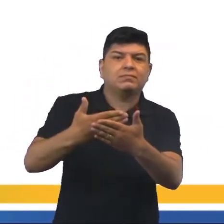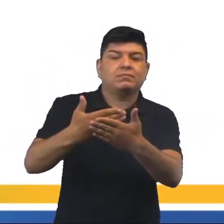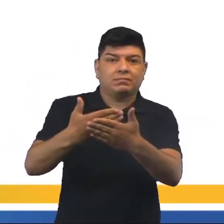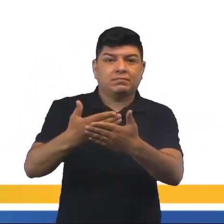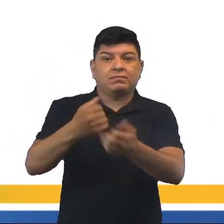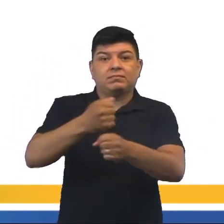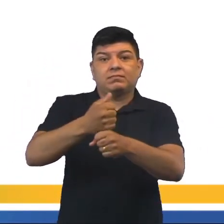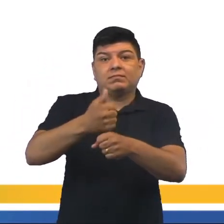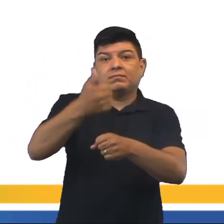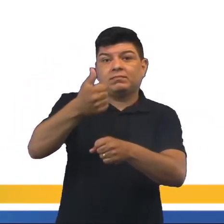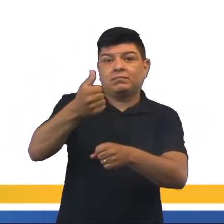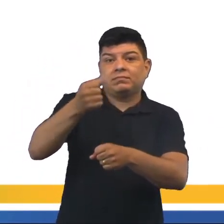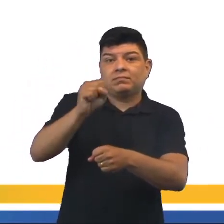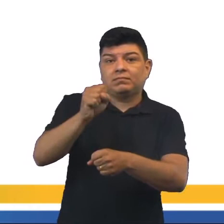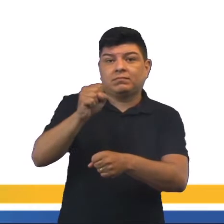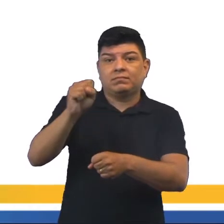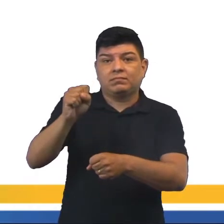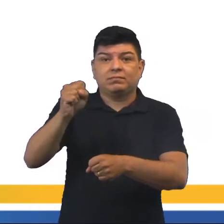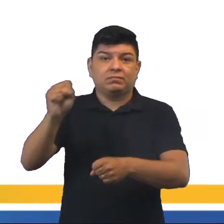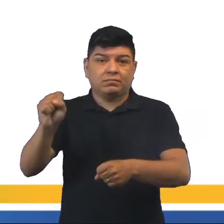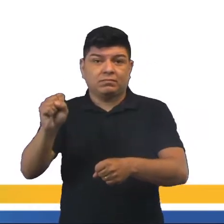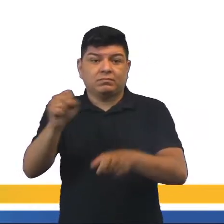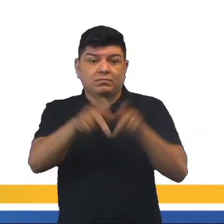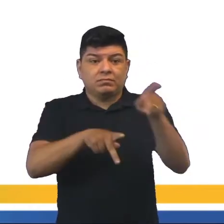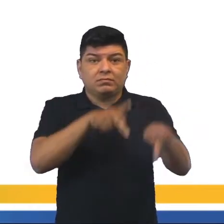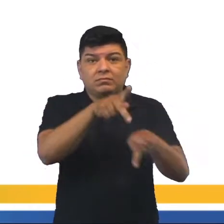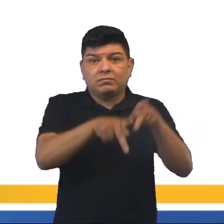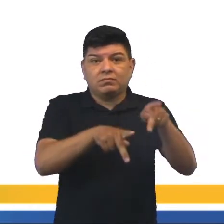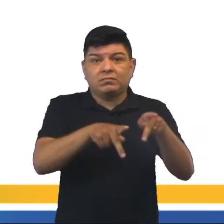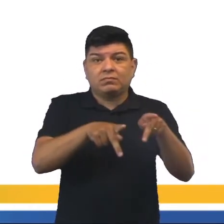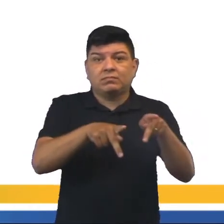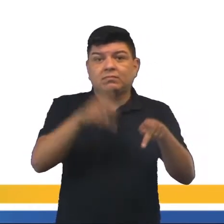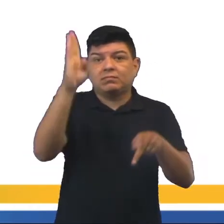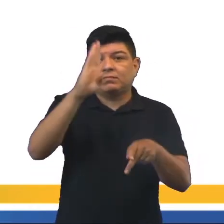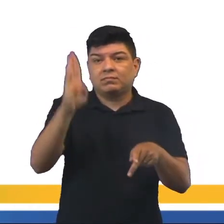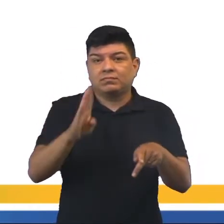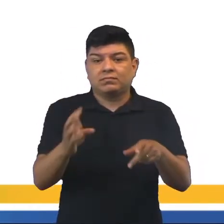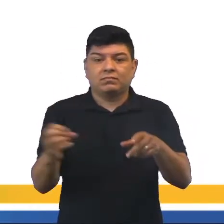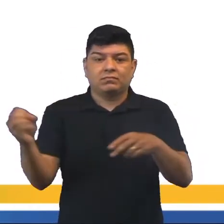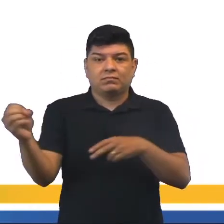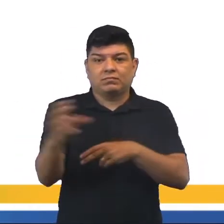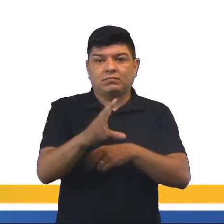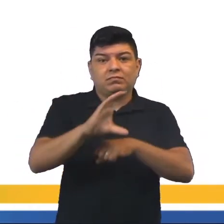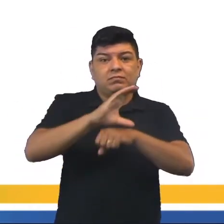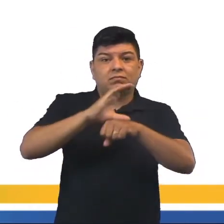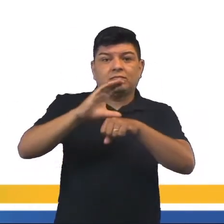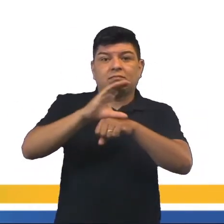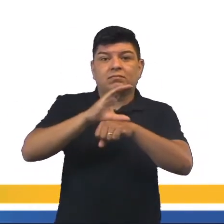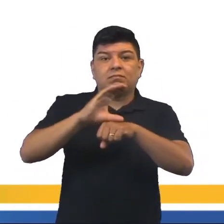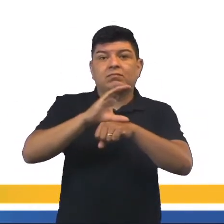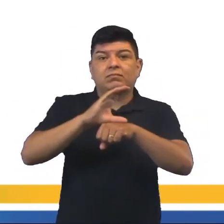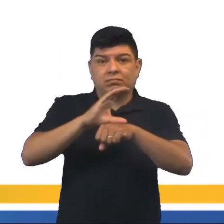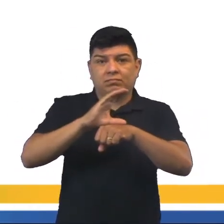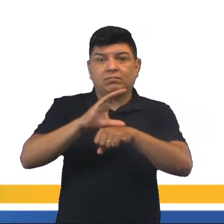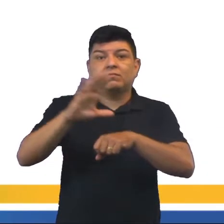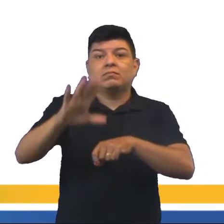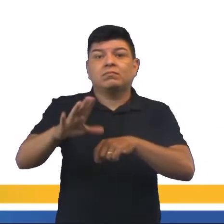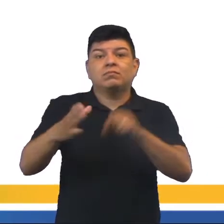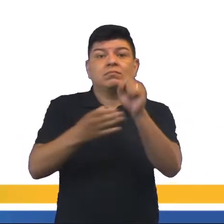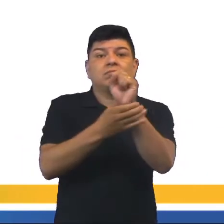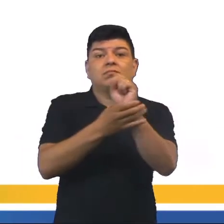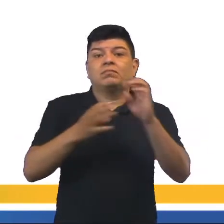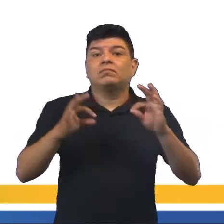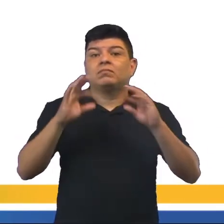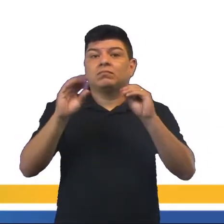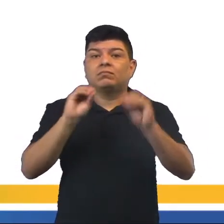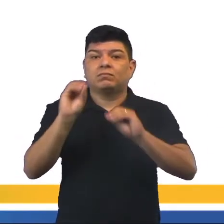Em 1988, a população brasileira viu aparecer uma nova Constituição Nacional, que garantia, em linhas